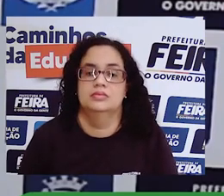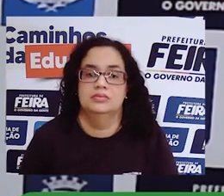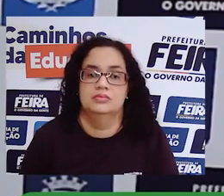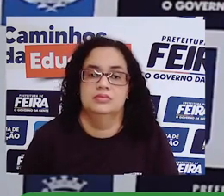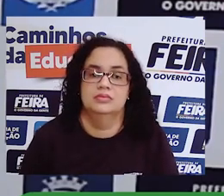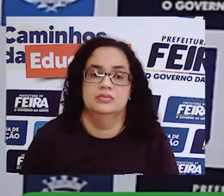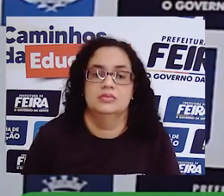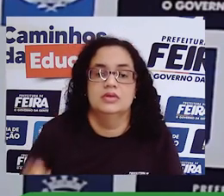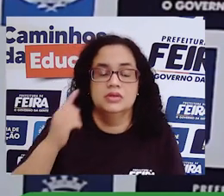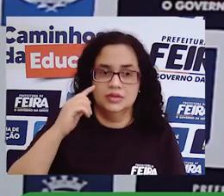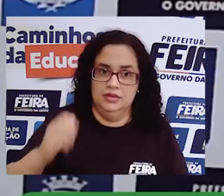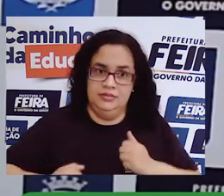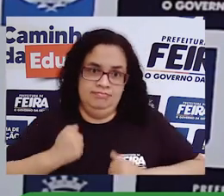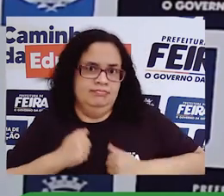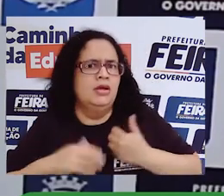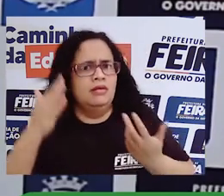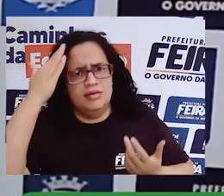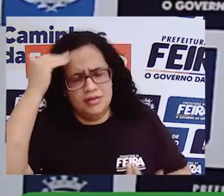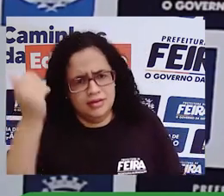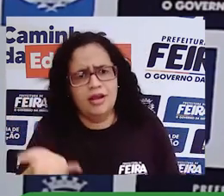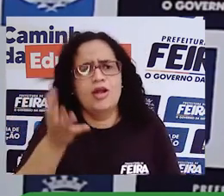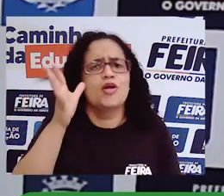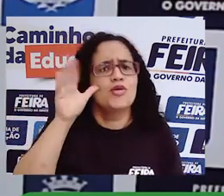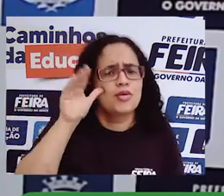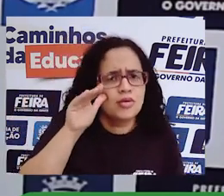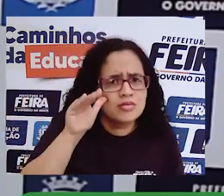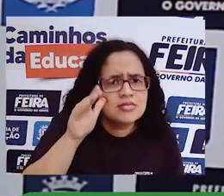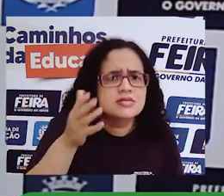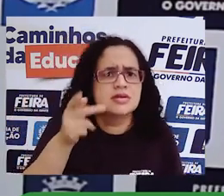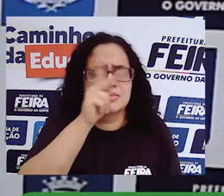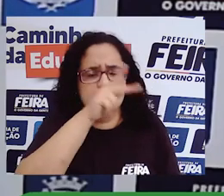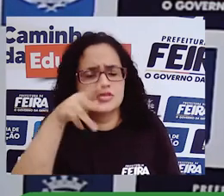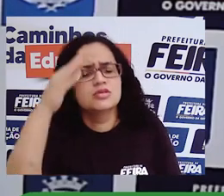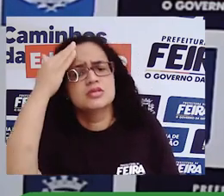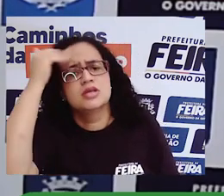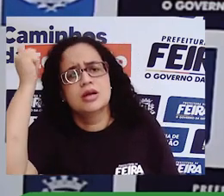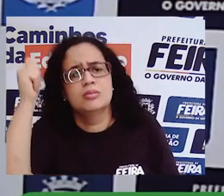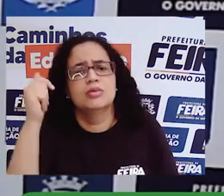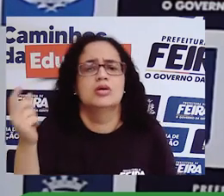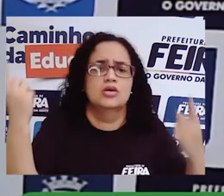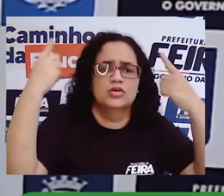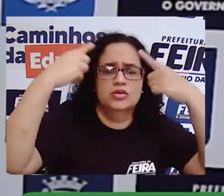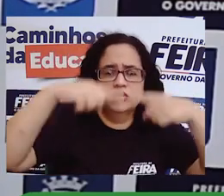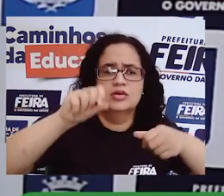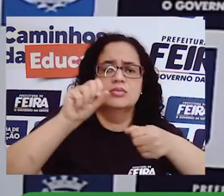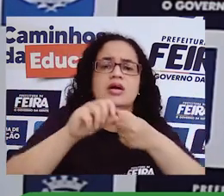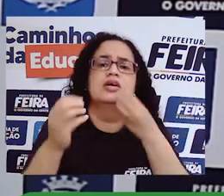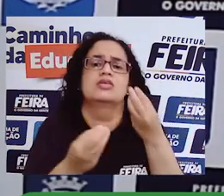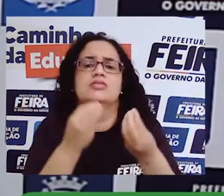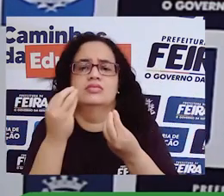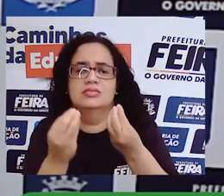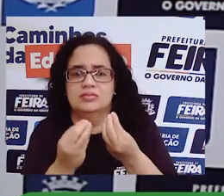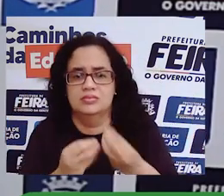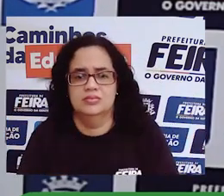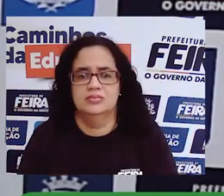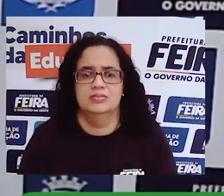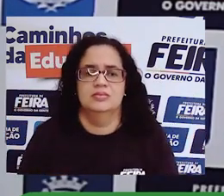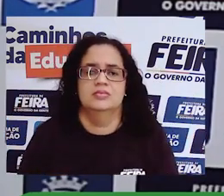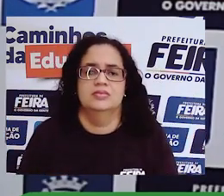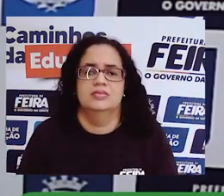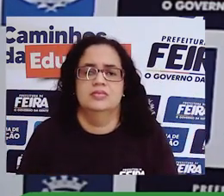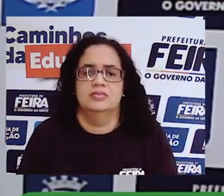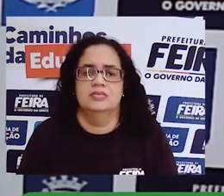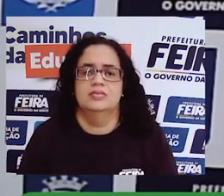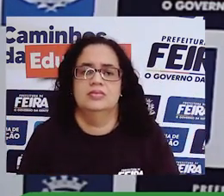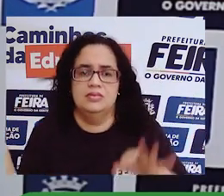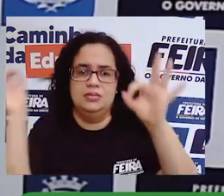Já estou ansiosa para saber qual é o desafio da próxima aula. E você? Me aguarda aí que a